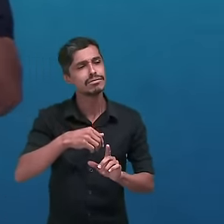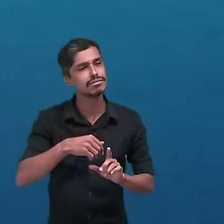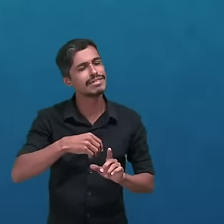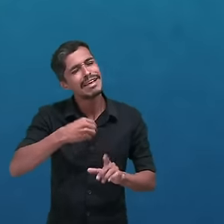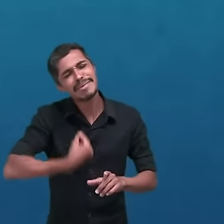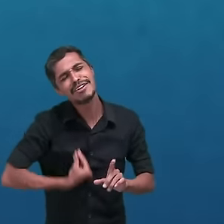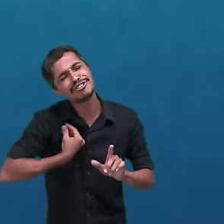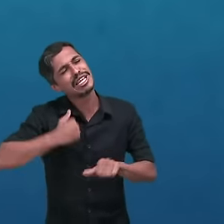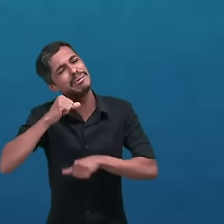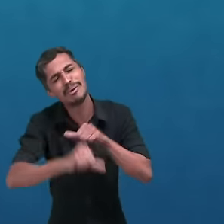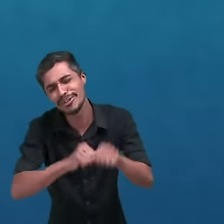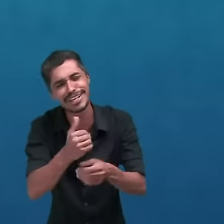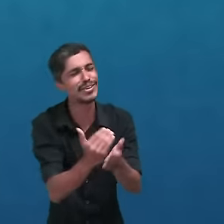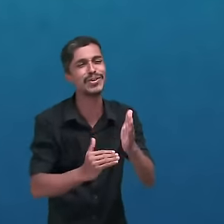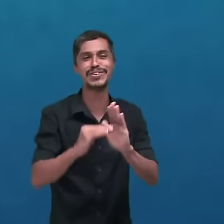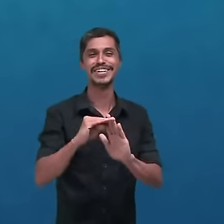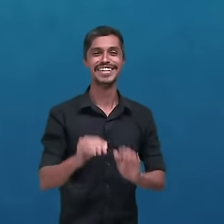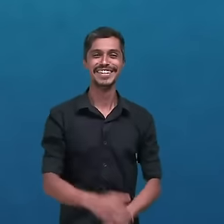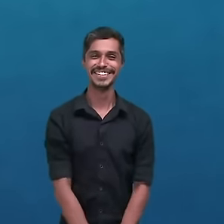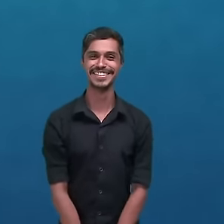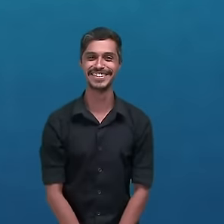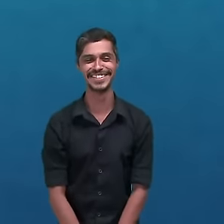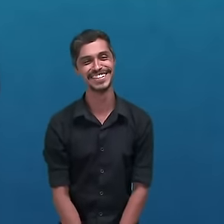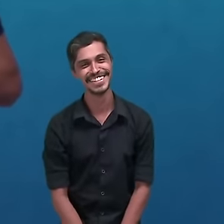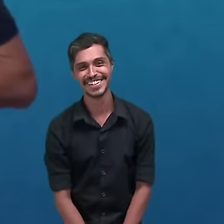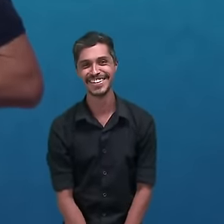Fica assistindo La Usurpadora.